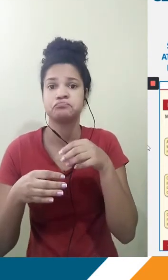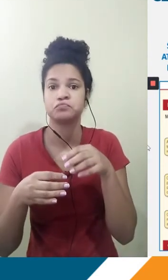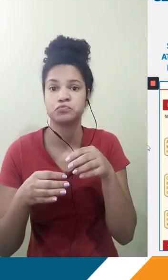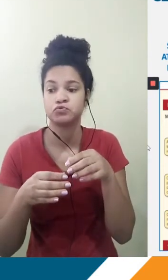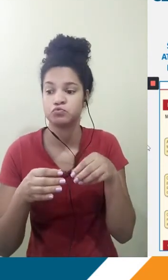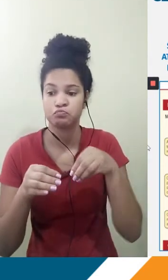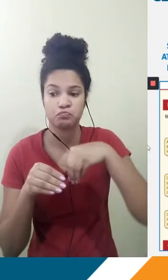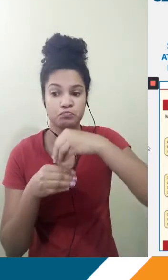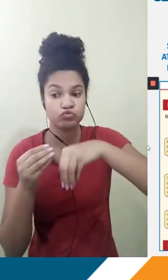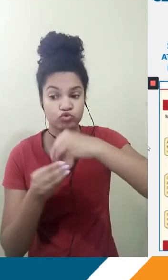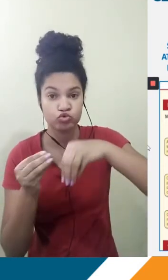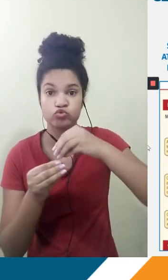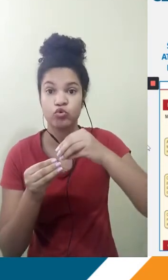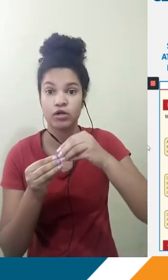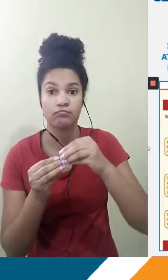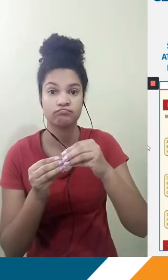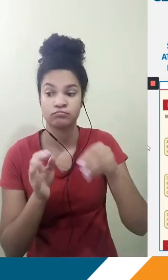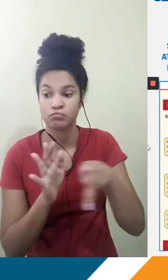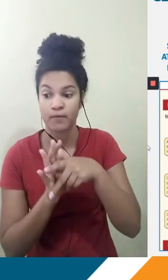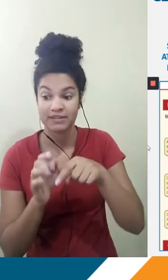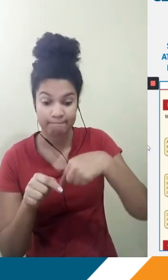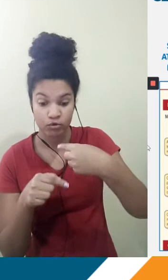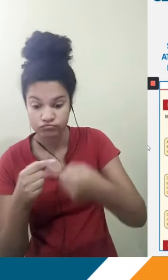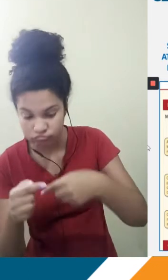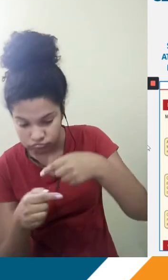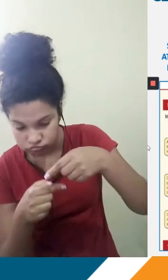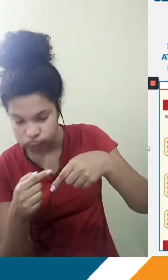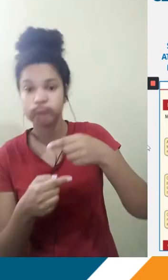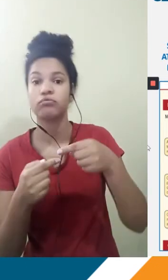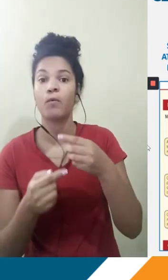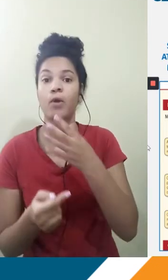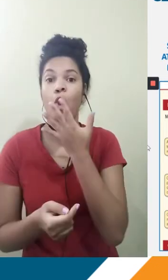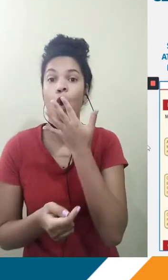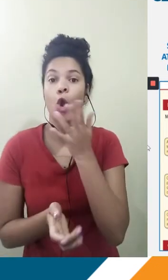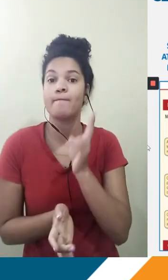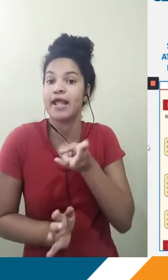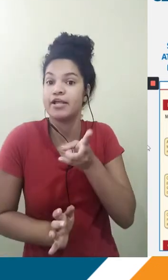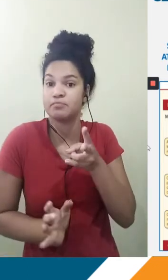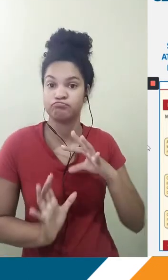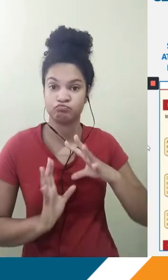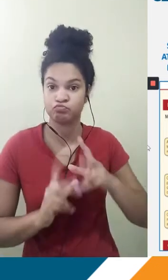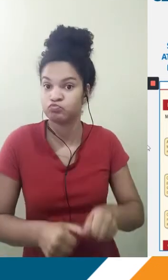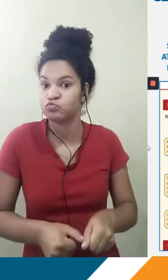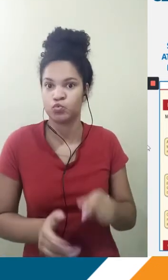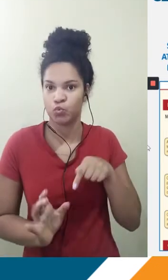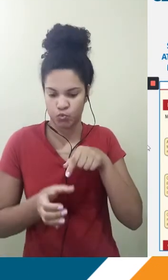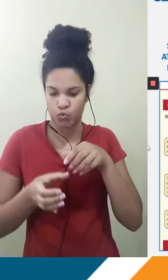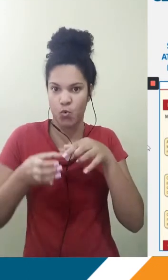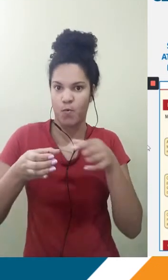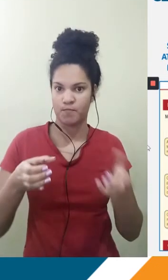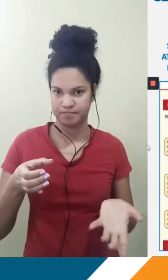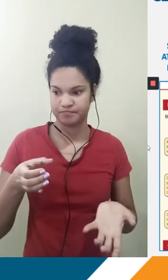que é dado aqui na ilustração, de solutos, no caso uma cor